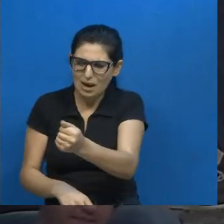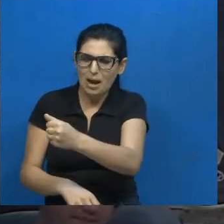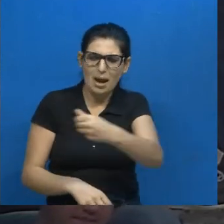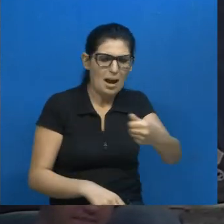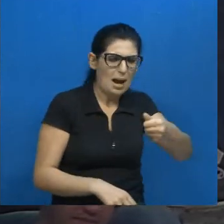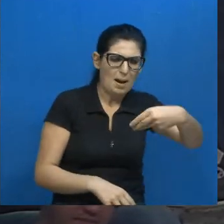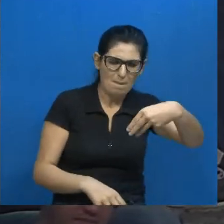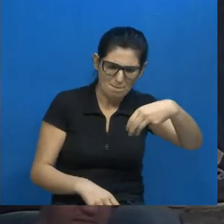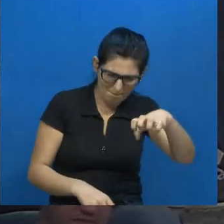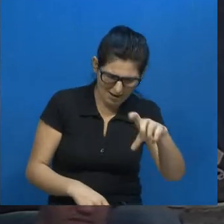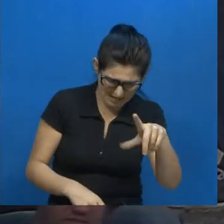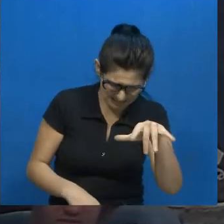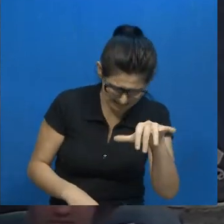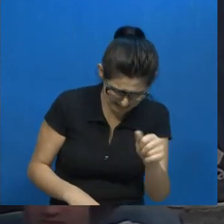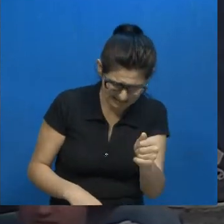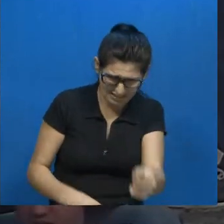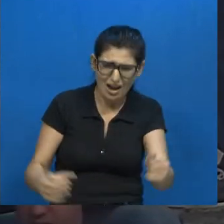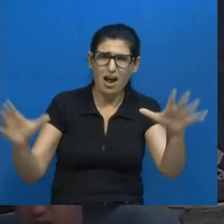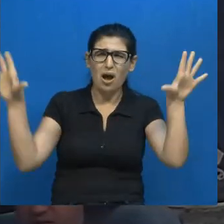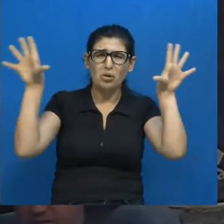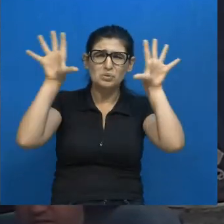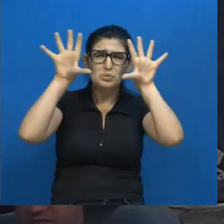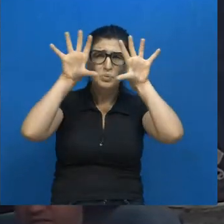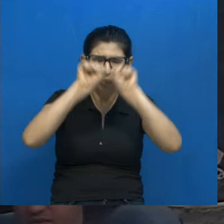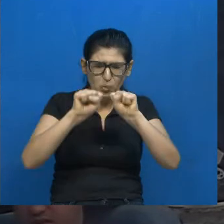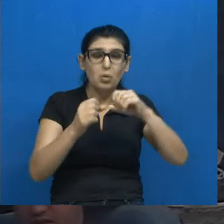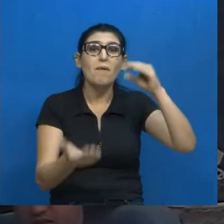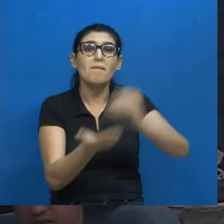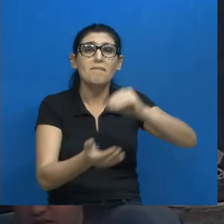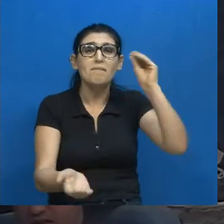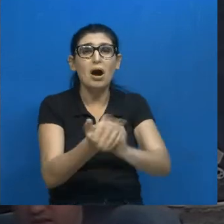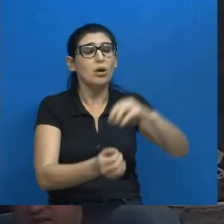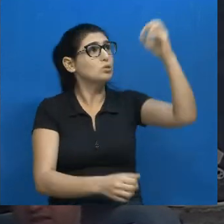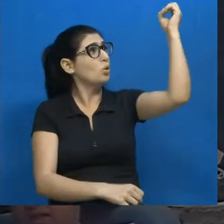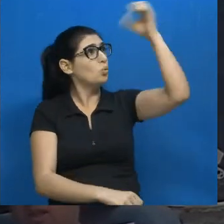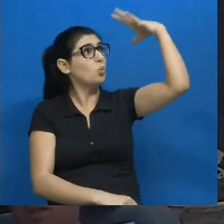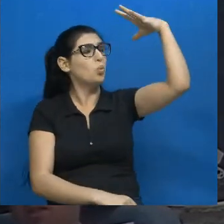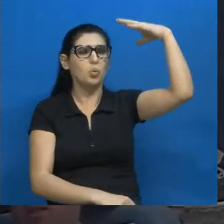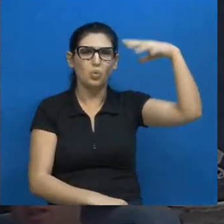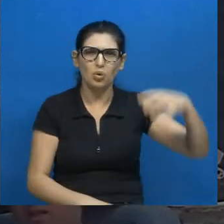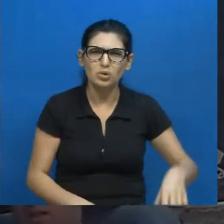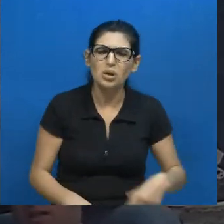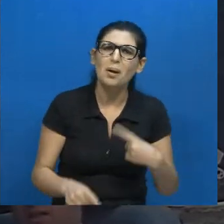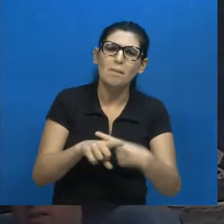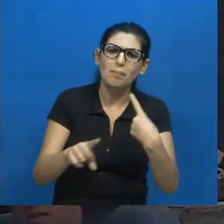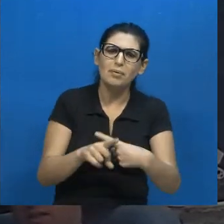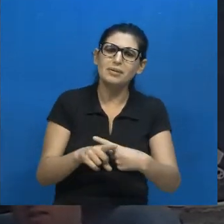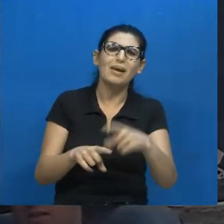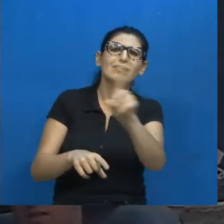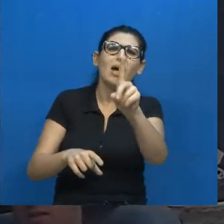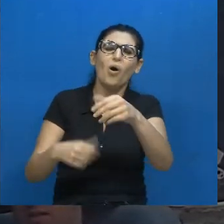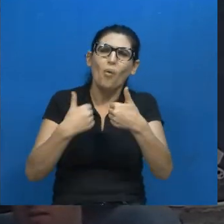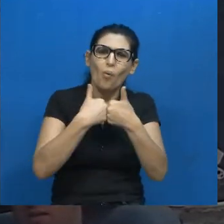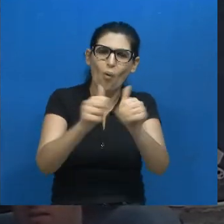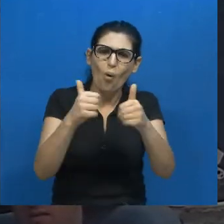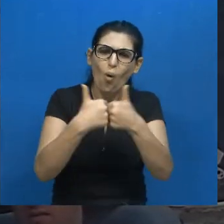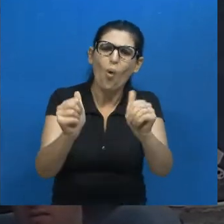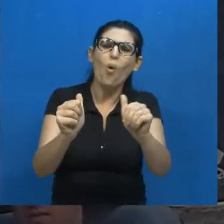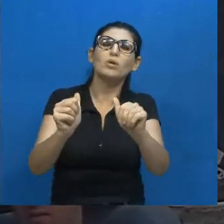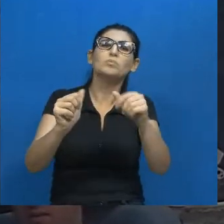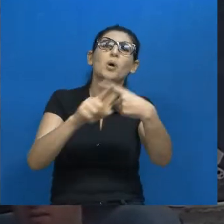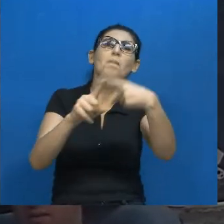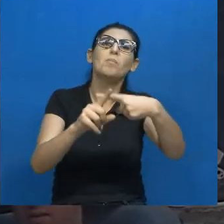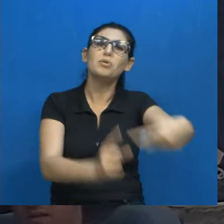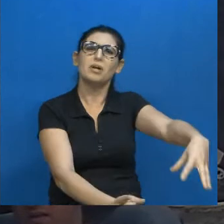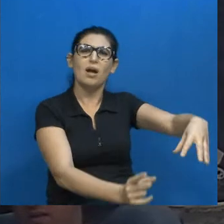lá, porque ninguém ilumina essa porcaria de cidade. Nossa. Aí a gente fica na mão de todo mundo. Por que não estender o ônibus? Sai o último que sai lá